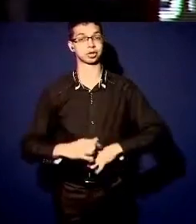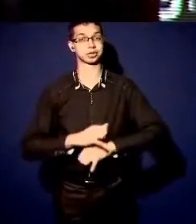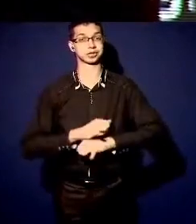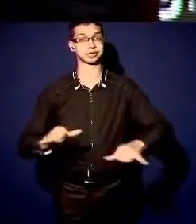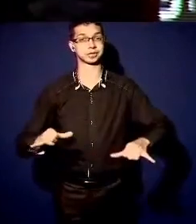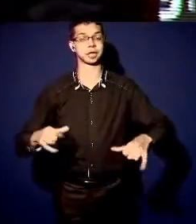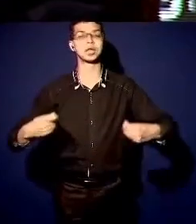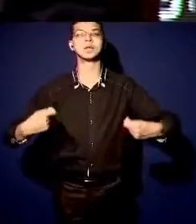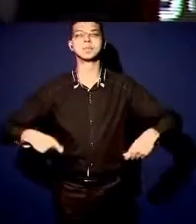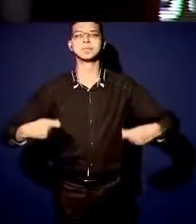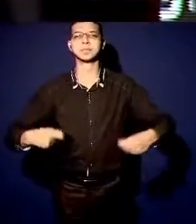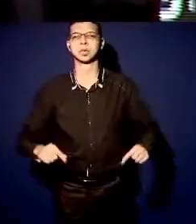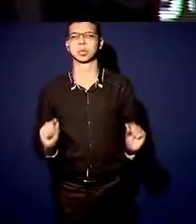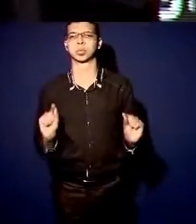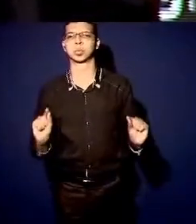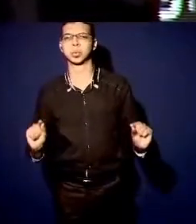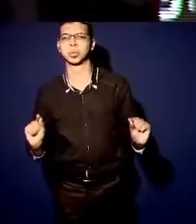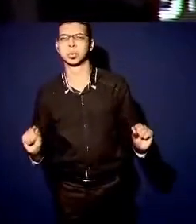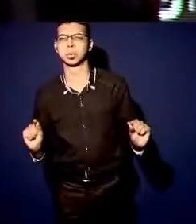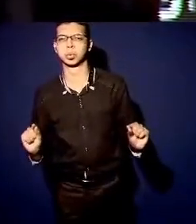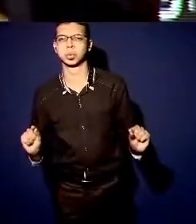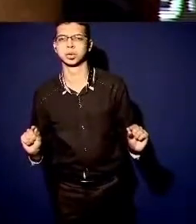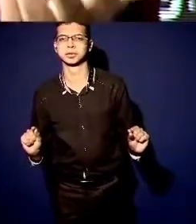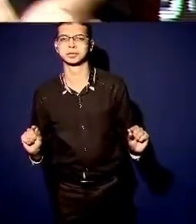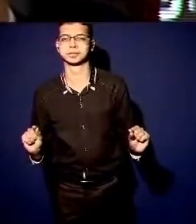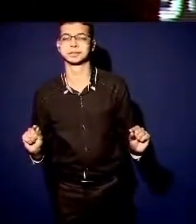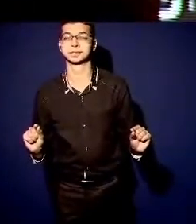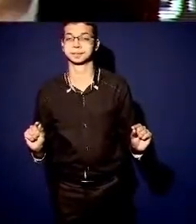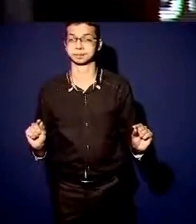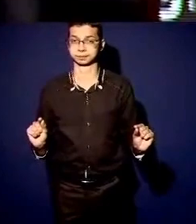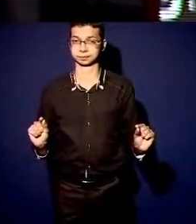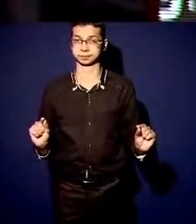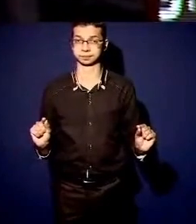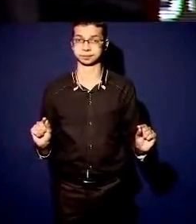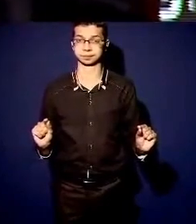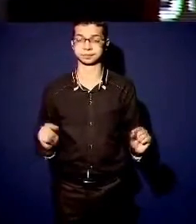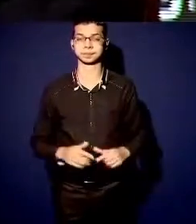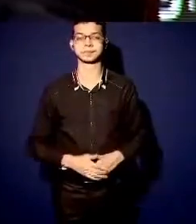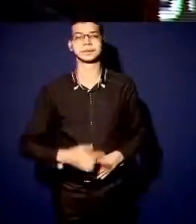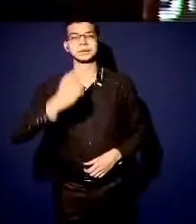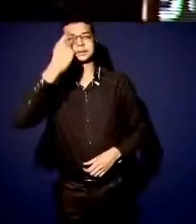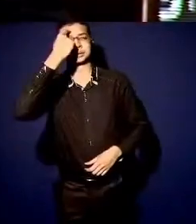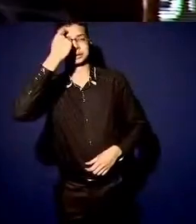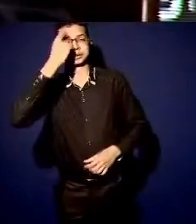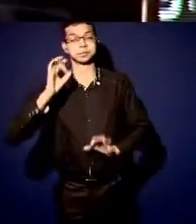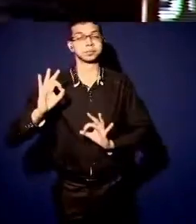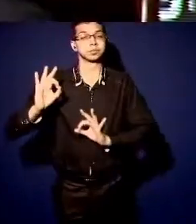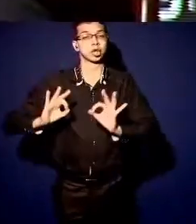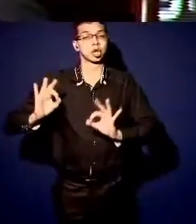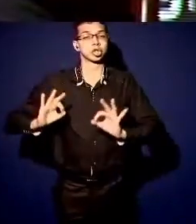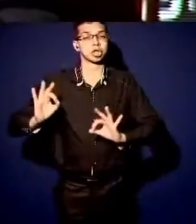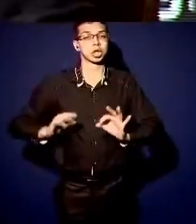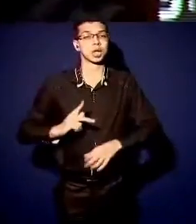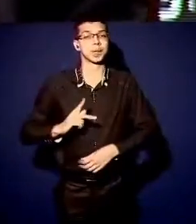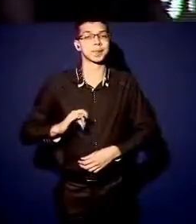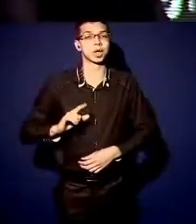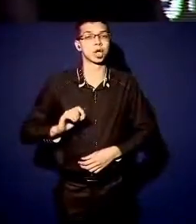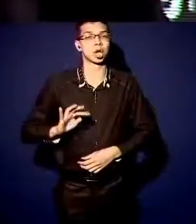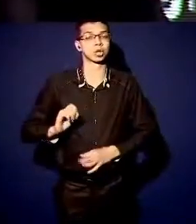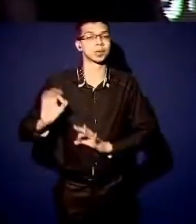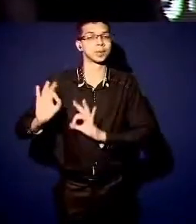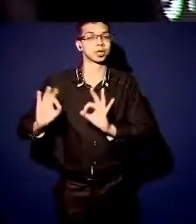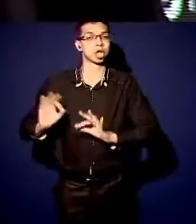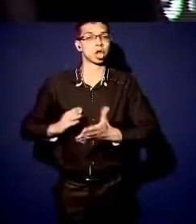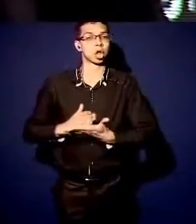transcender apenas o pilotismo entre aspas que essa ideia de projetos piloto sustentáveis na Amazônia